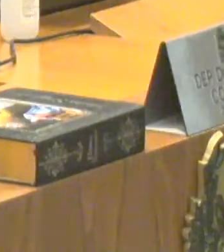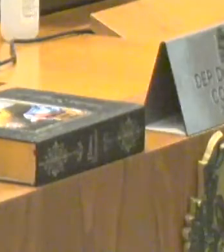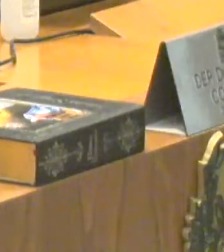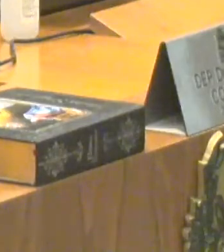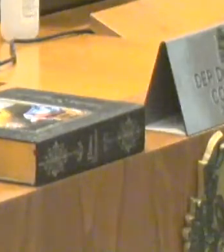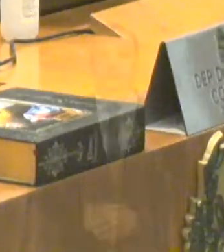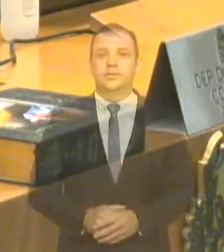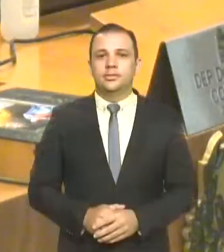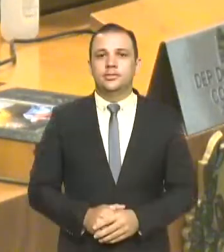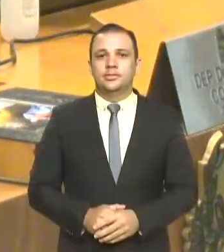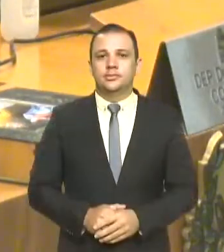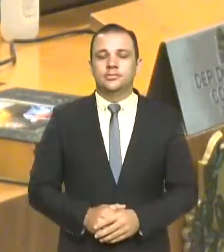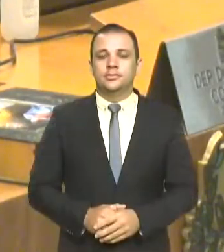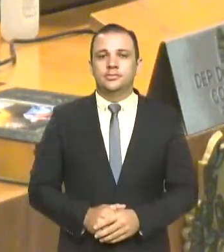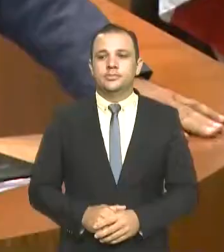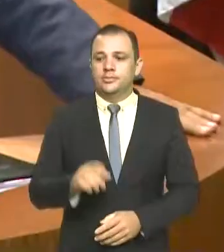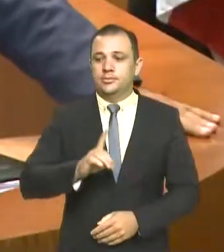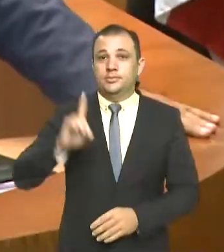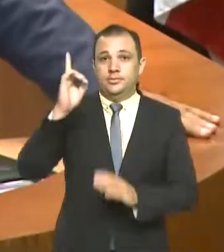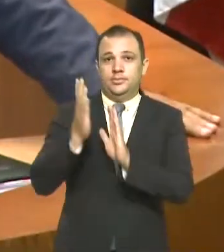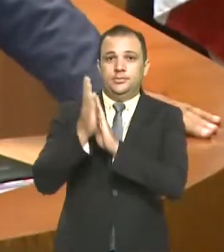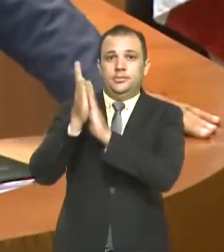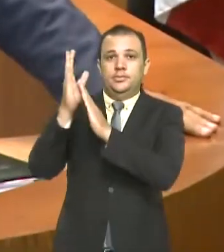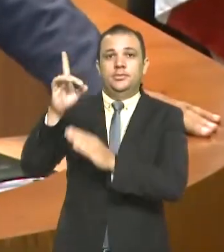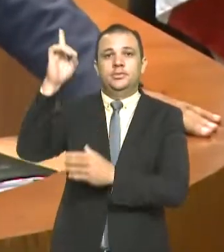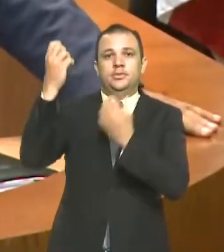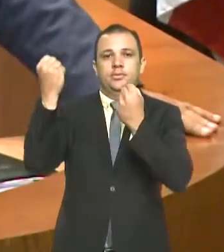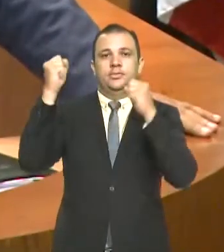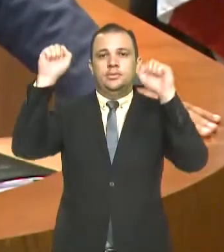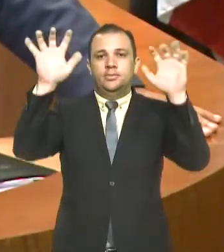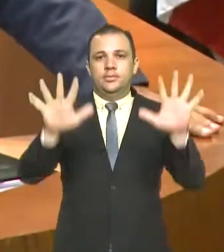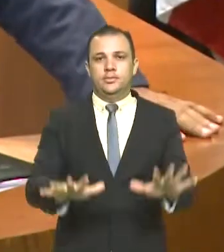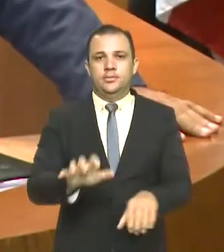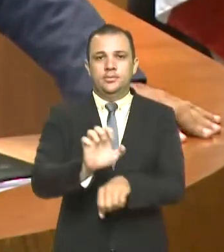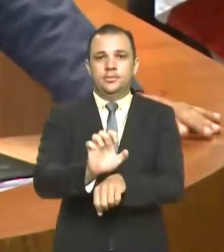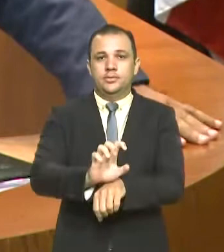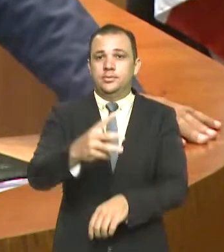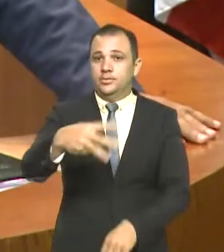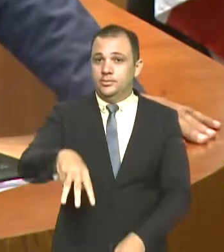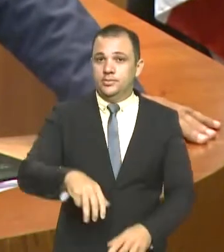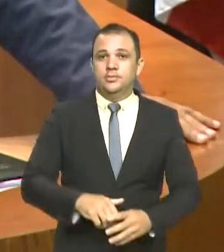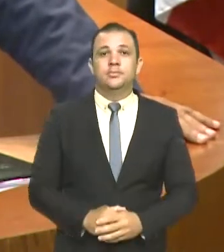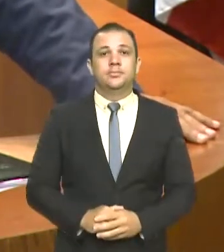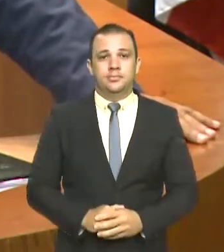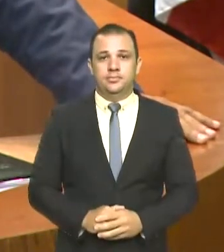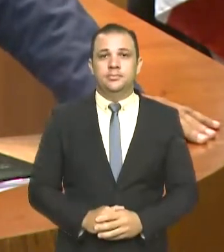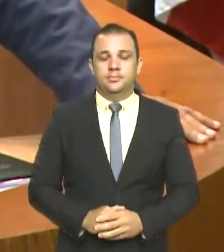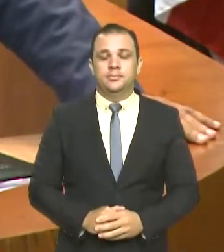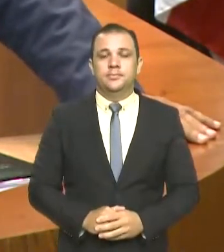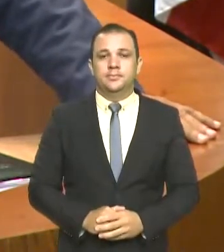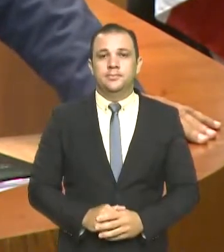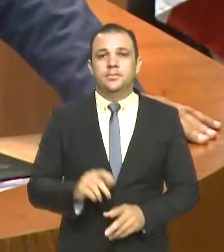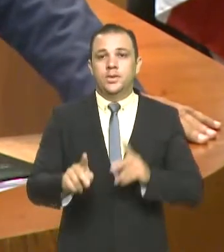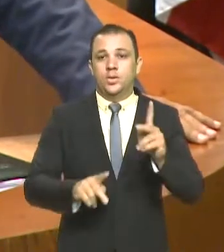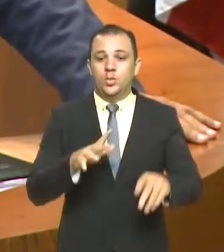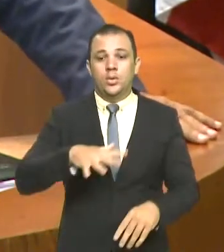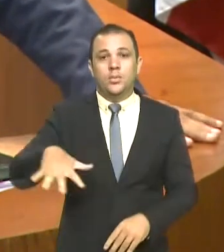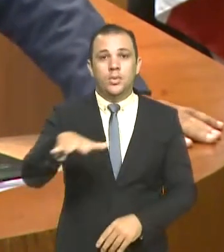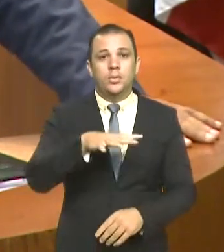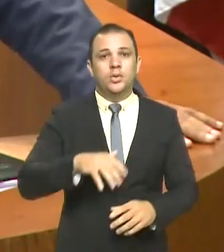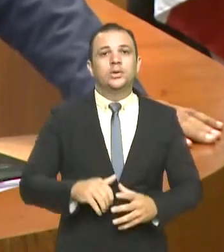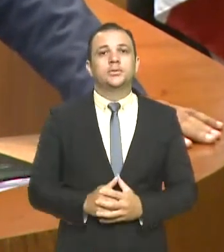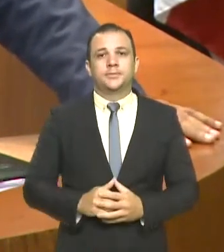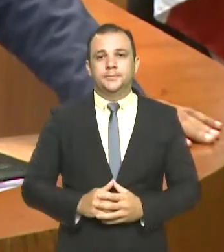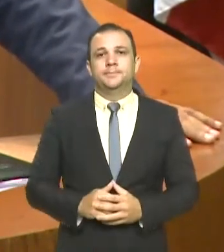Que Deus seja louvado, que Deus estenda suas mãos poderosas sobre o estado do Maranhão, sobre a sua população. Mais uma vez, a minha gratidão